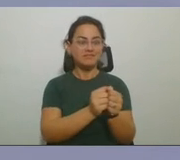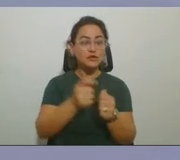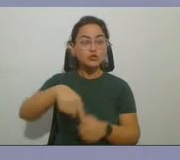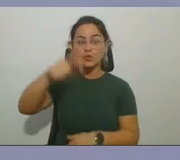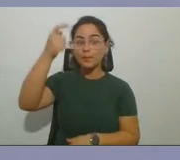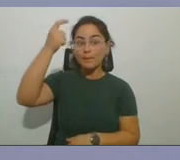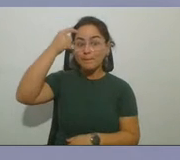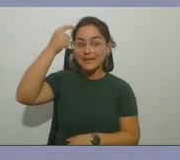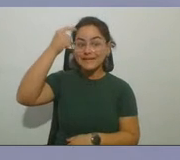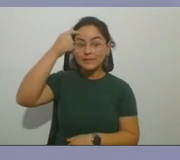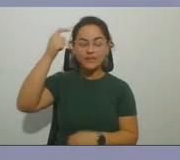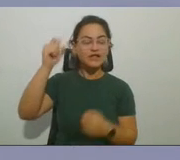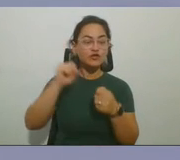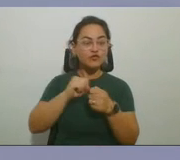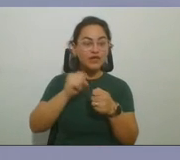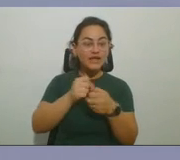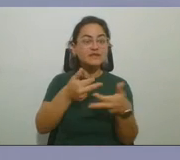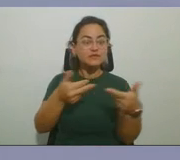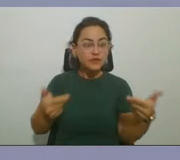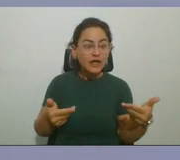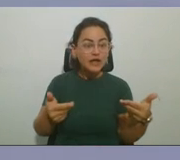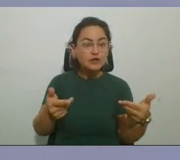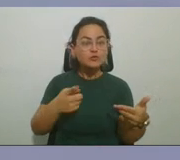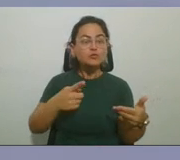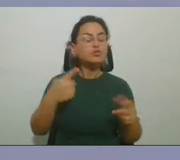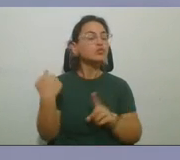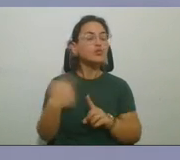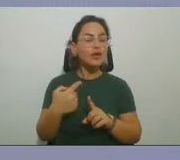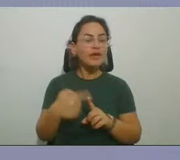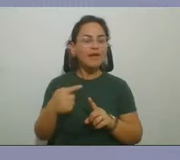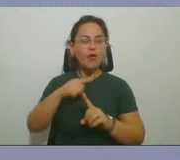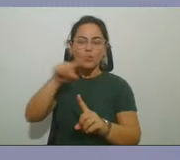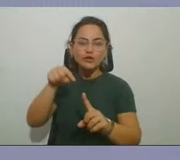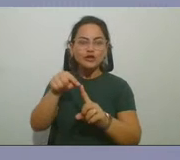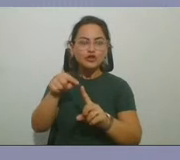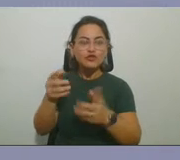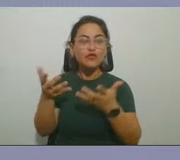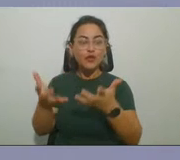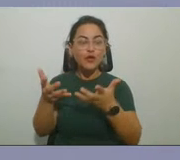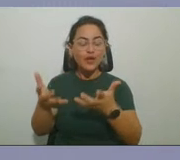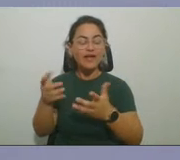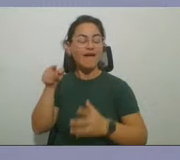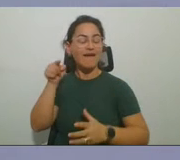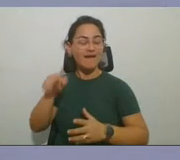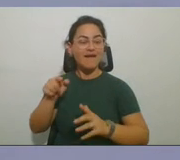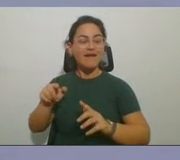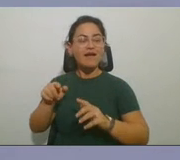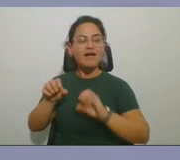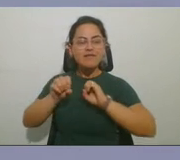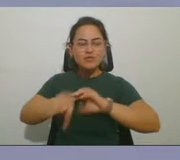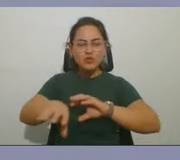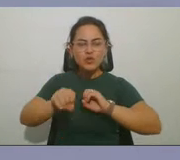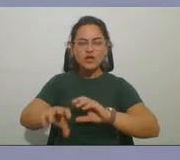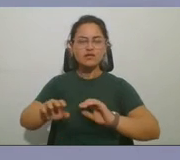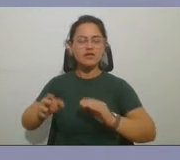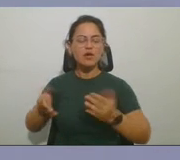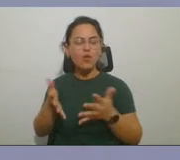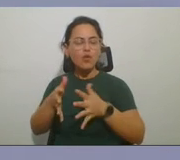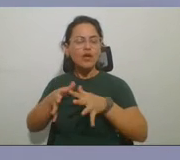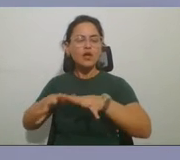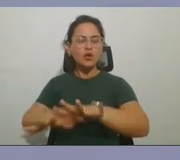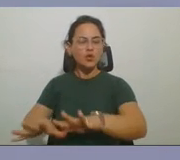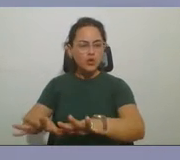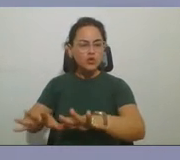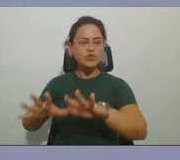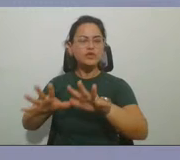pensamentos e práticas em prol de uma educação mais equânime, inclusiva e que promova a justiça social. A educação é